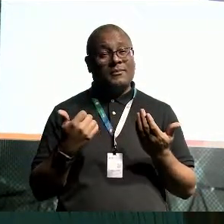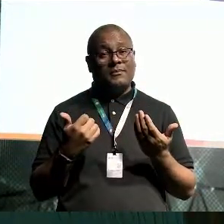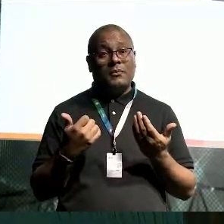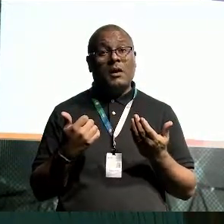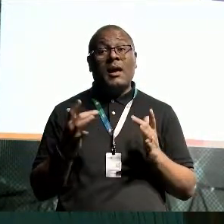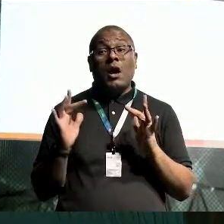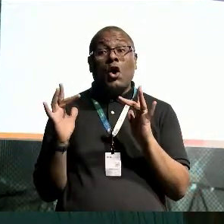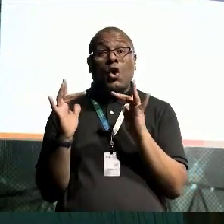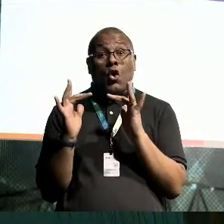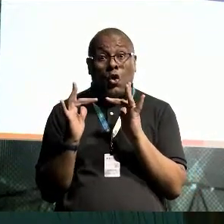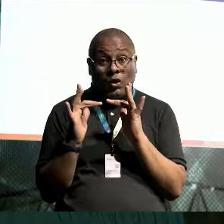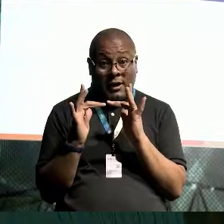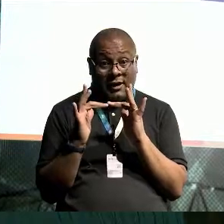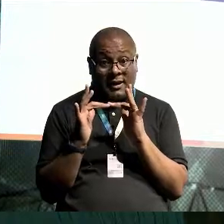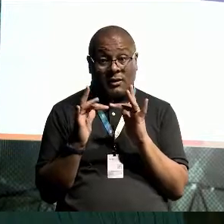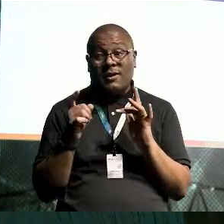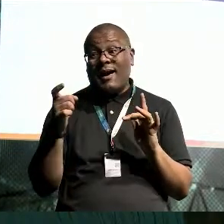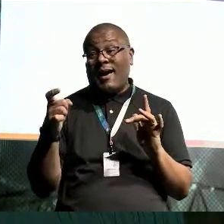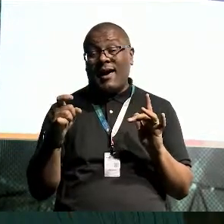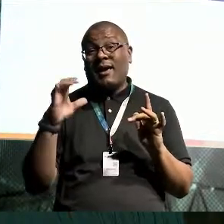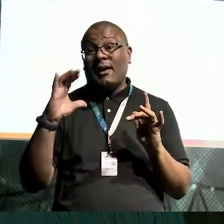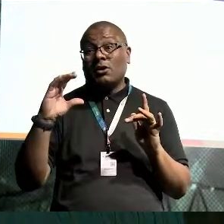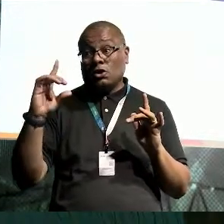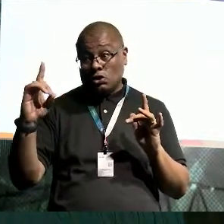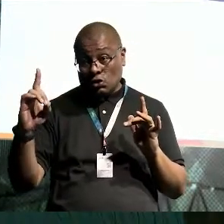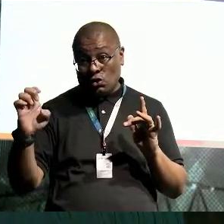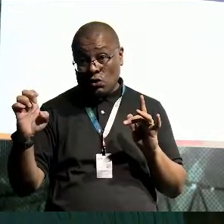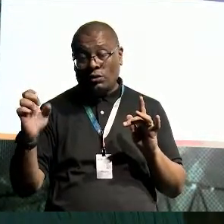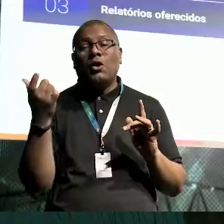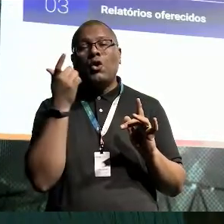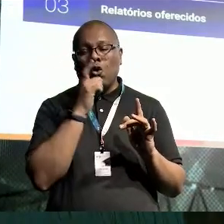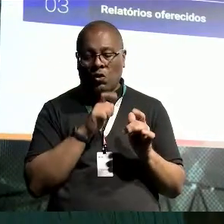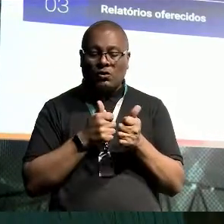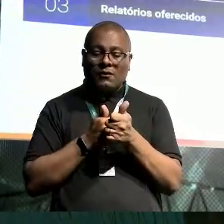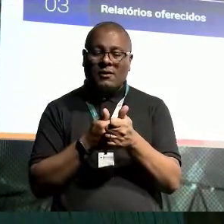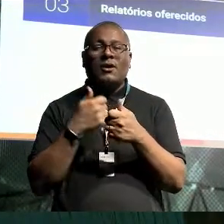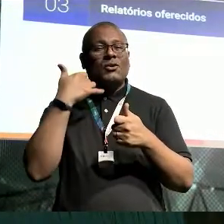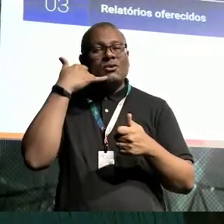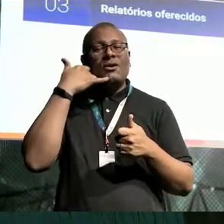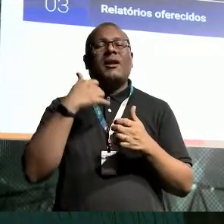esteja conectado no Xcode. Tá?